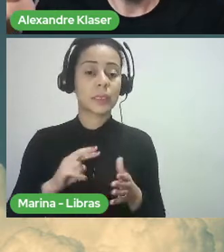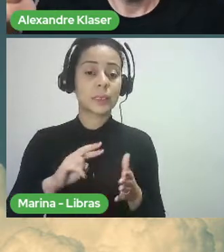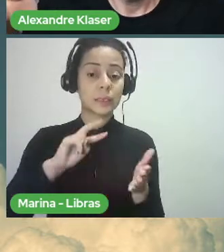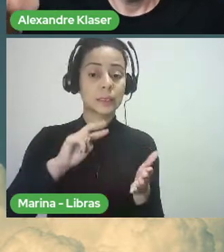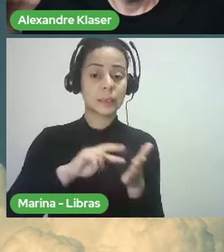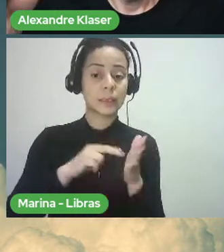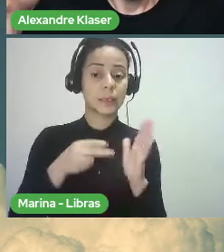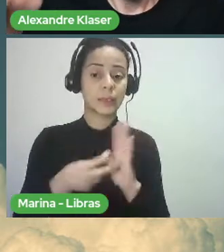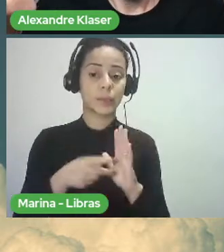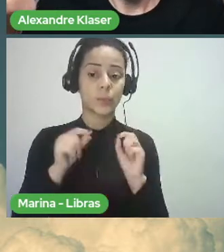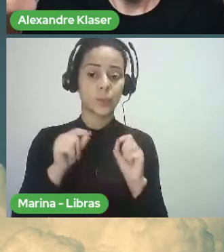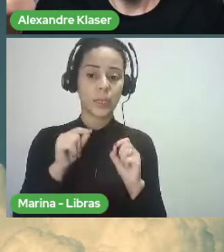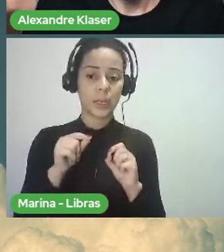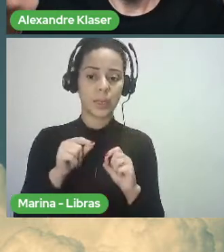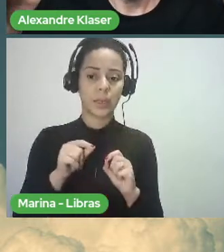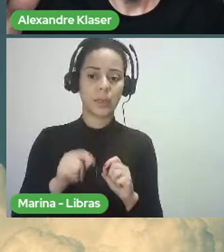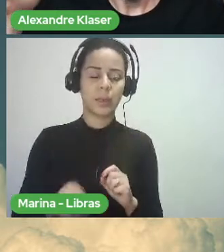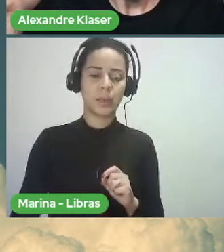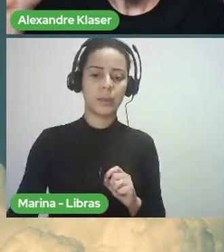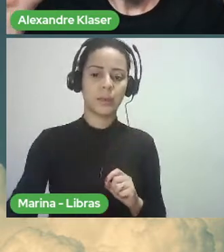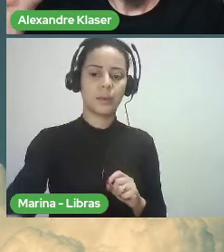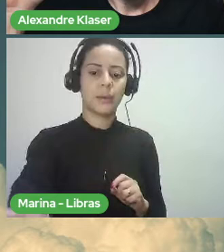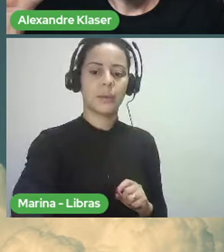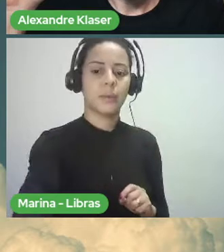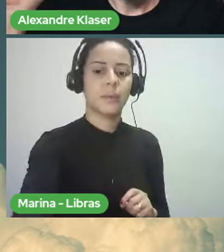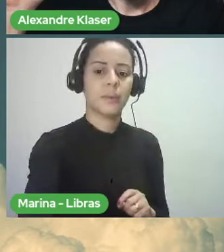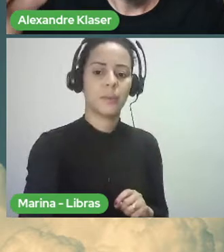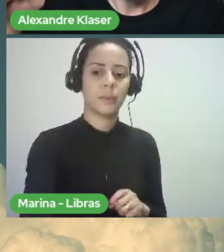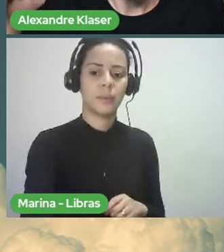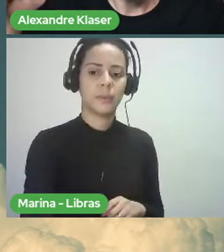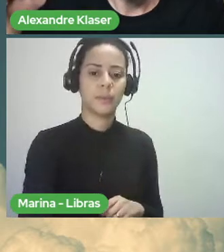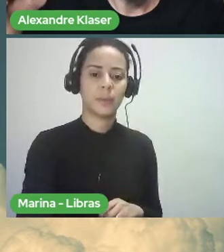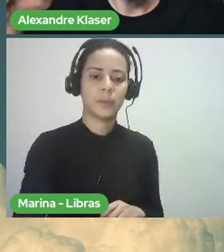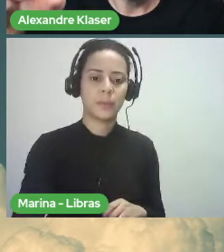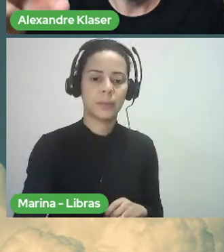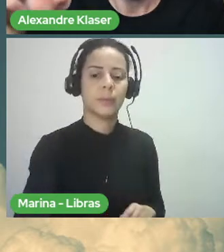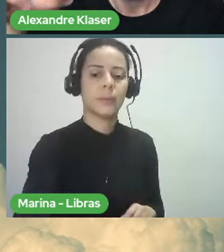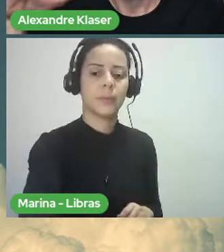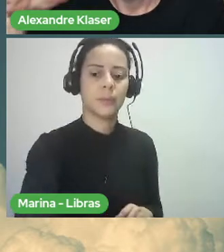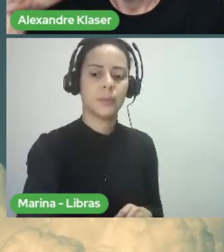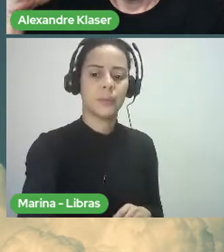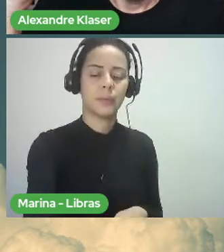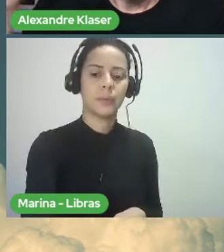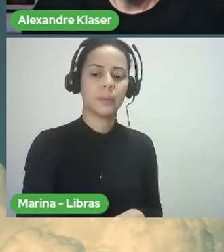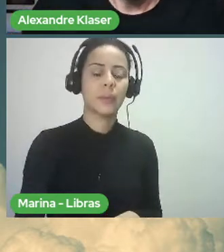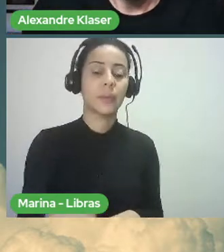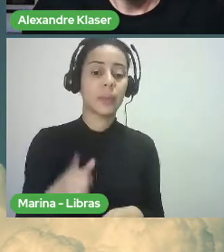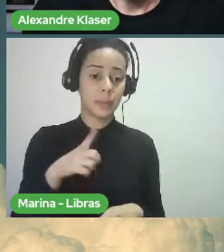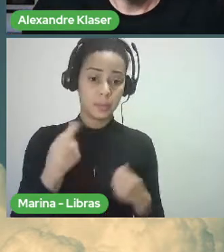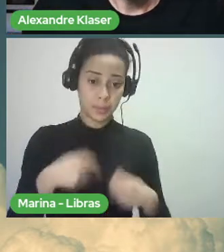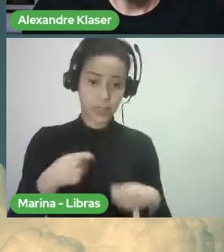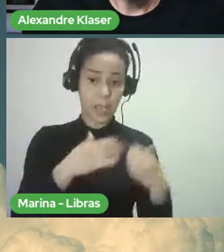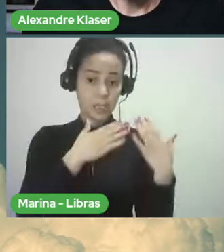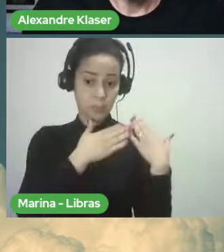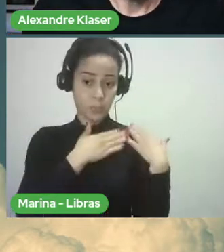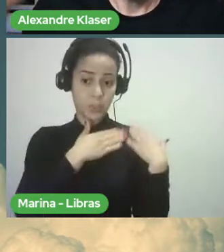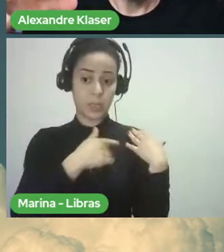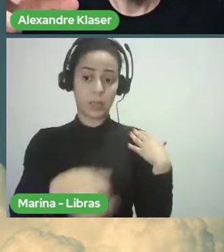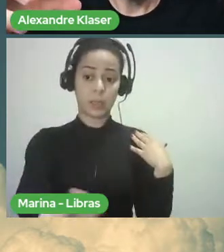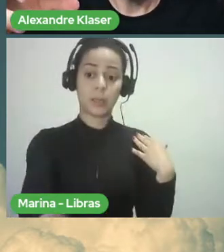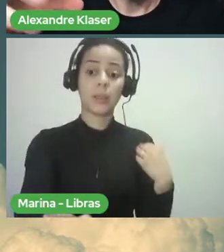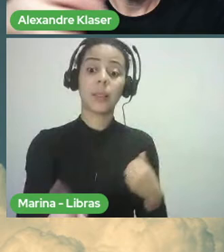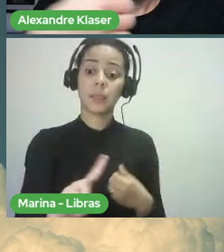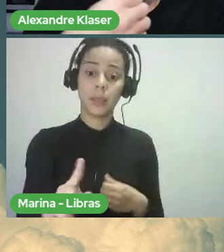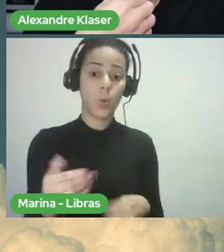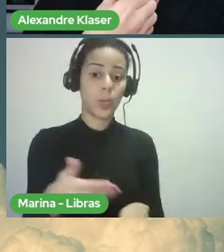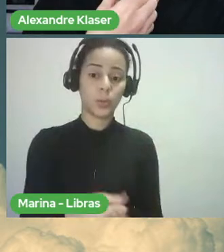traz para qualquer negócio é uma maior rastreabilidade entre o investimento e o